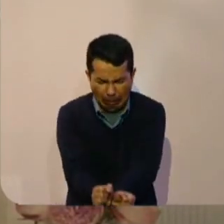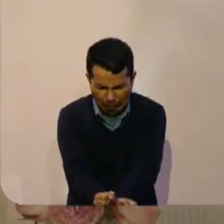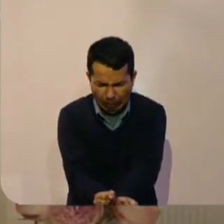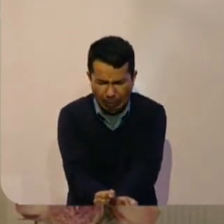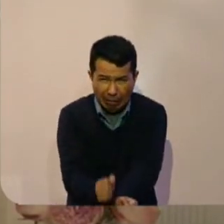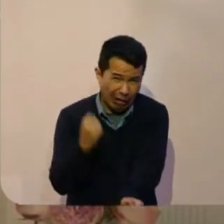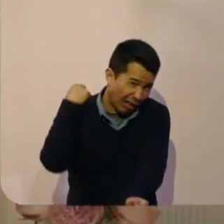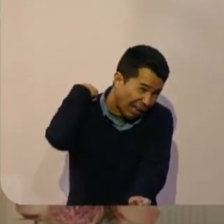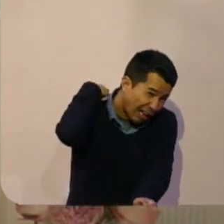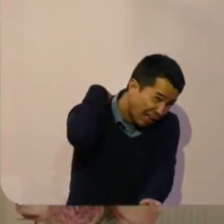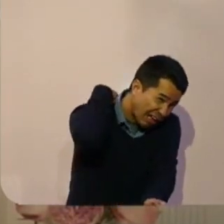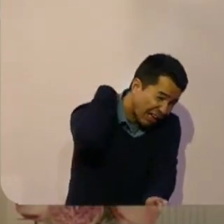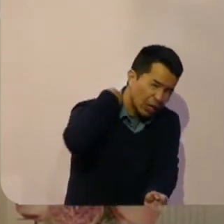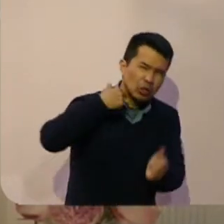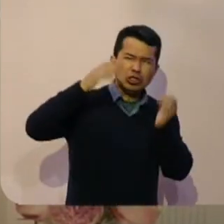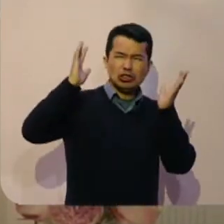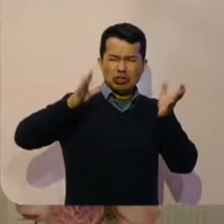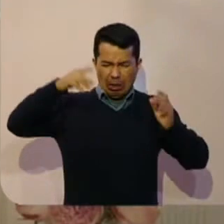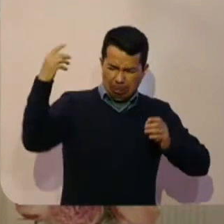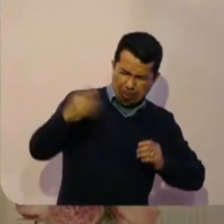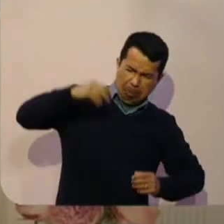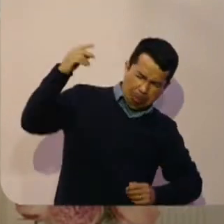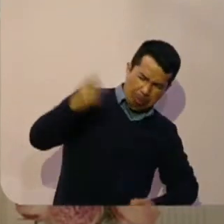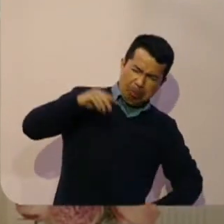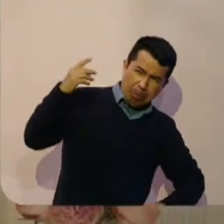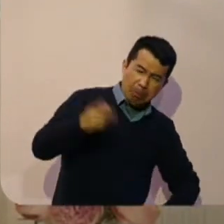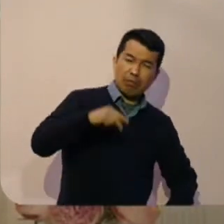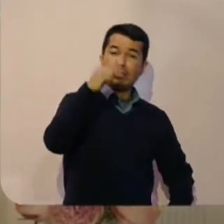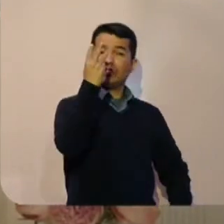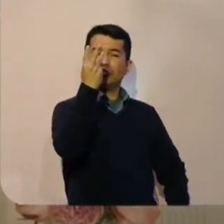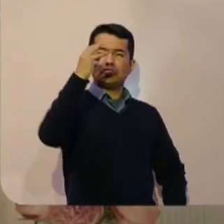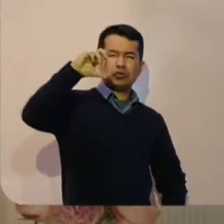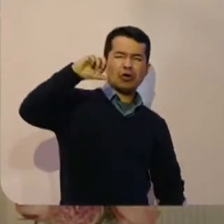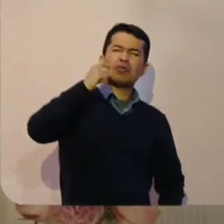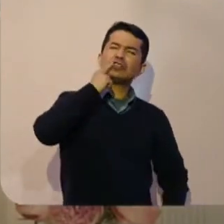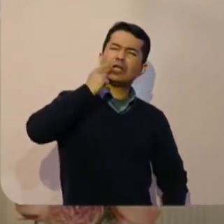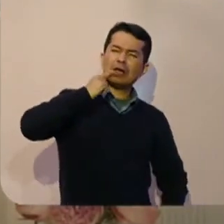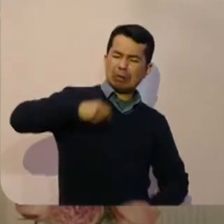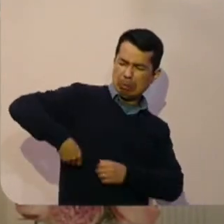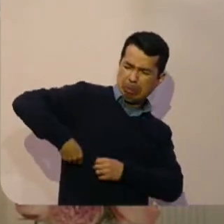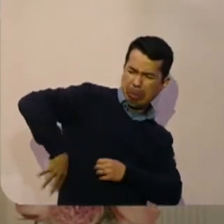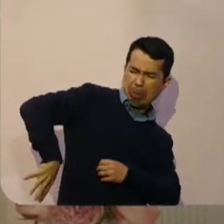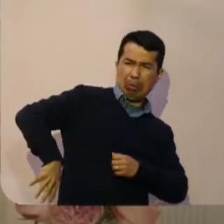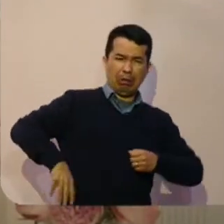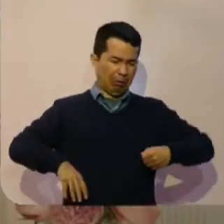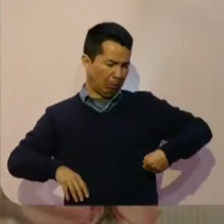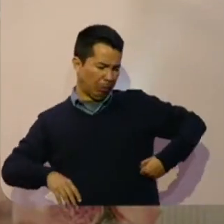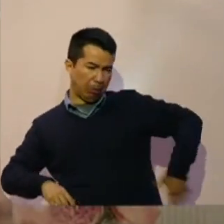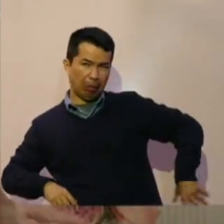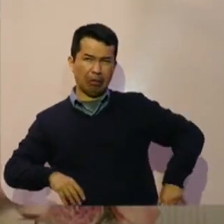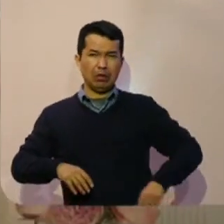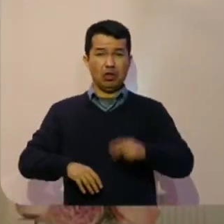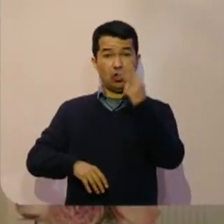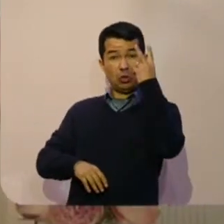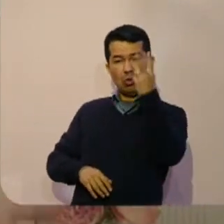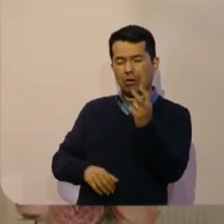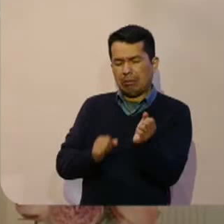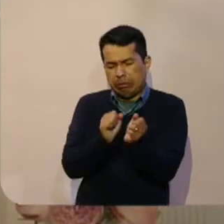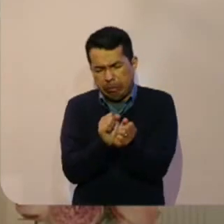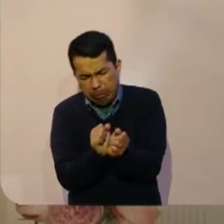As costas todas marcadas, machucadas, sangrando. E eles presos ao tronco,